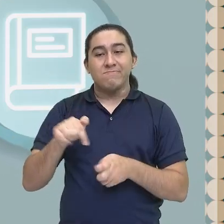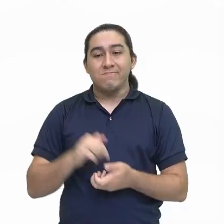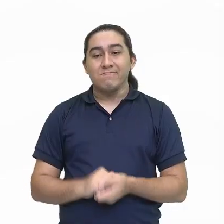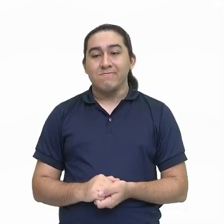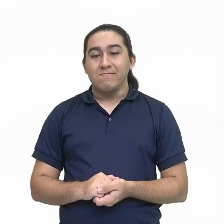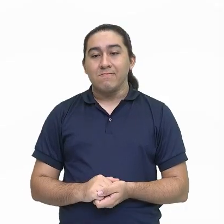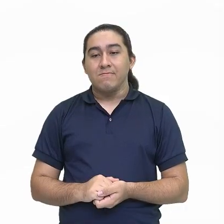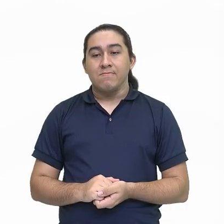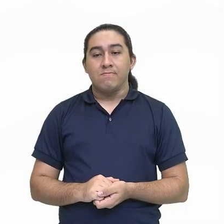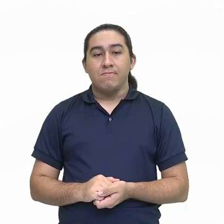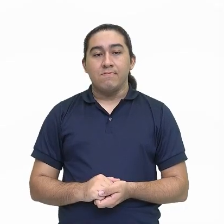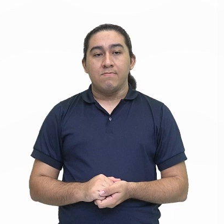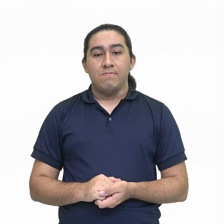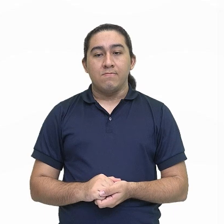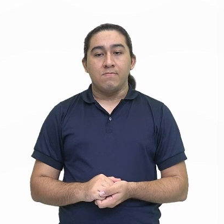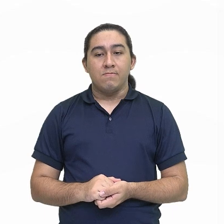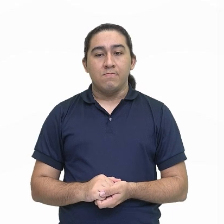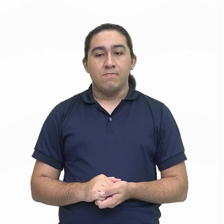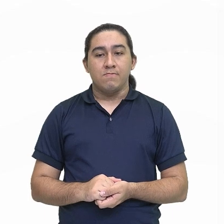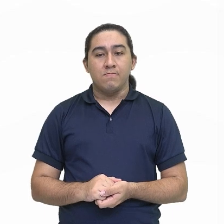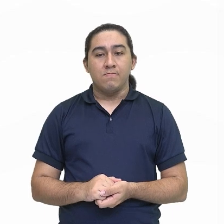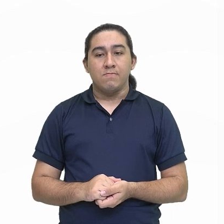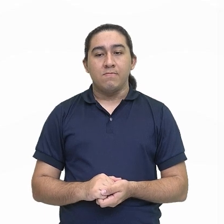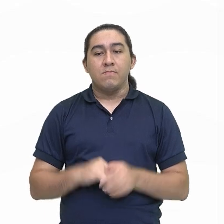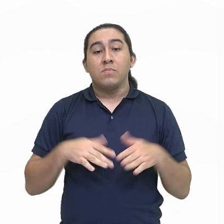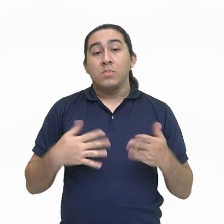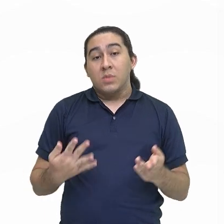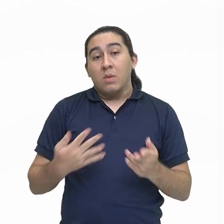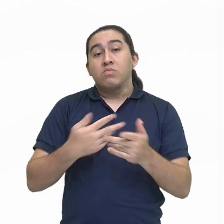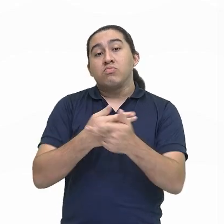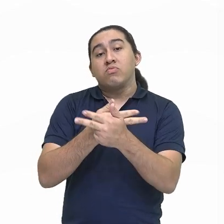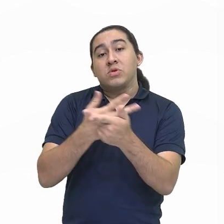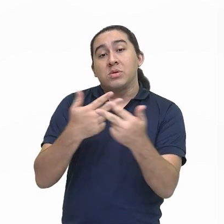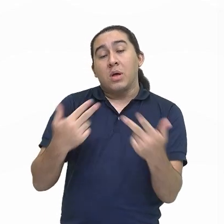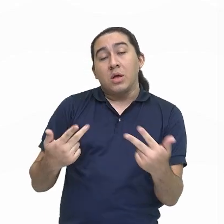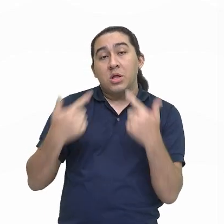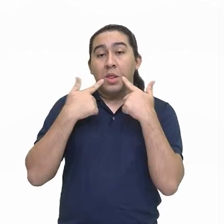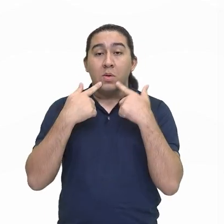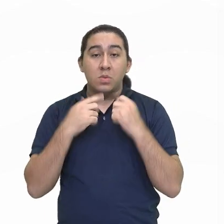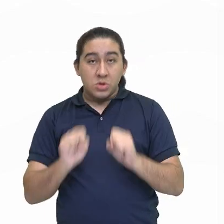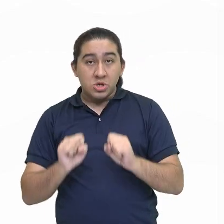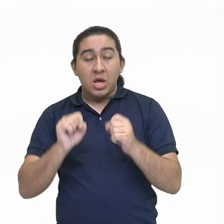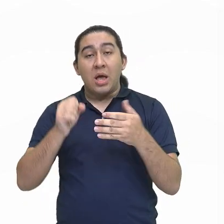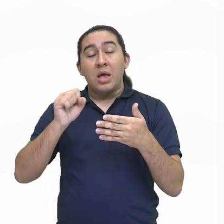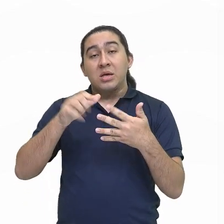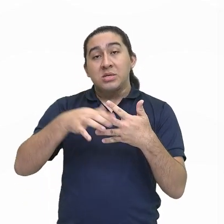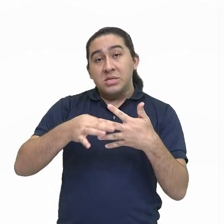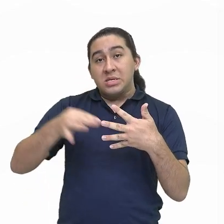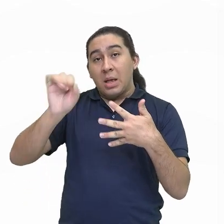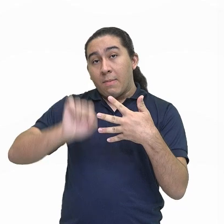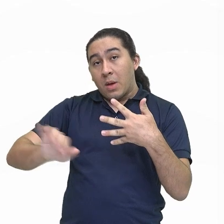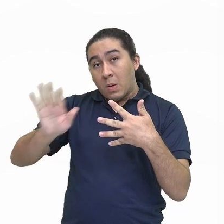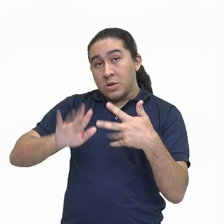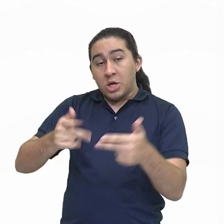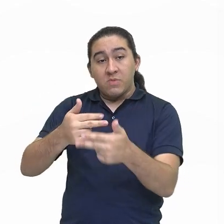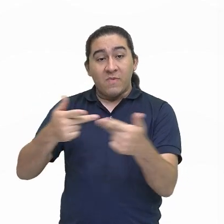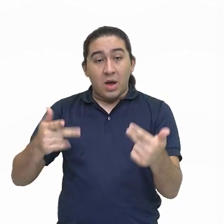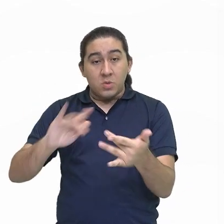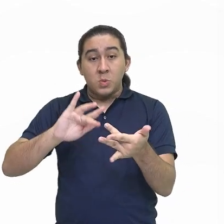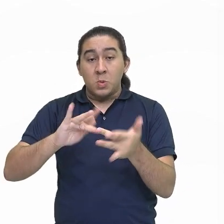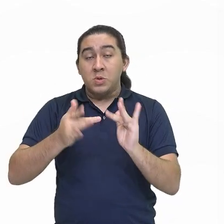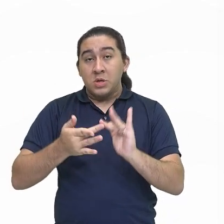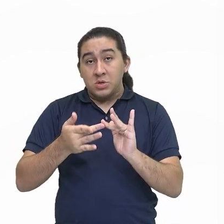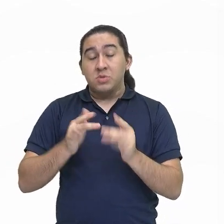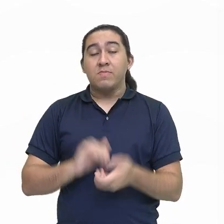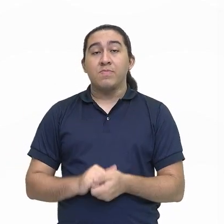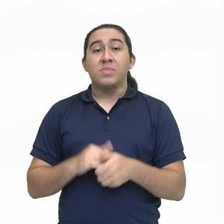linguística? Então, diversidade linguística e semiótica nos diferentes contextos. A